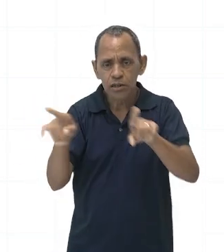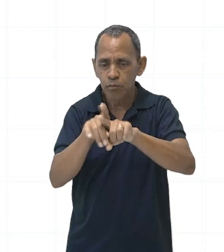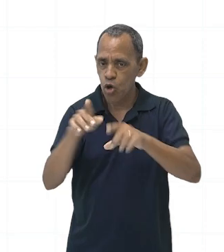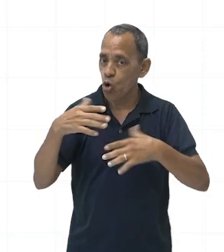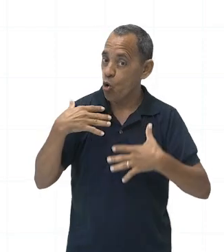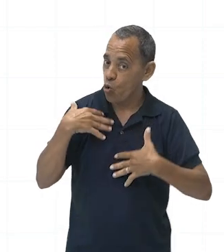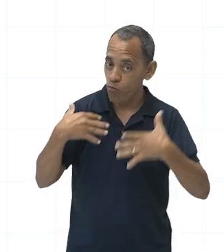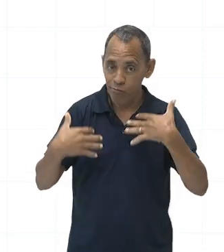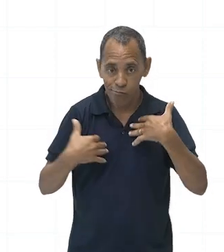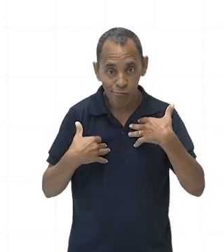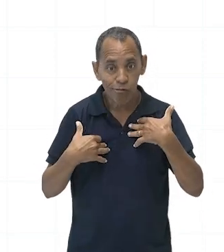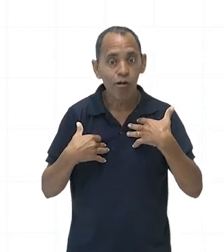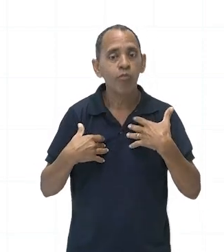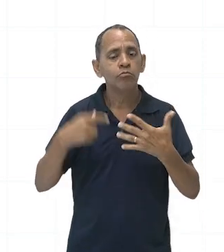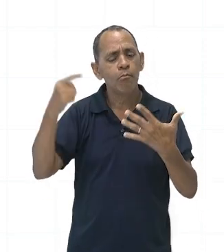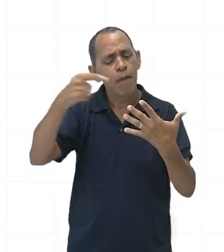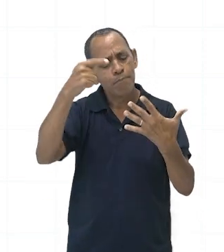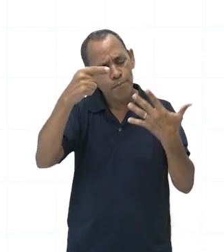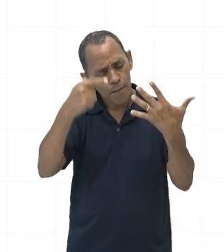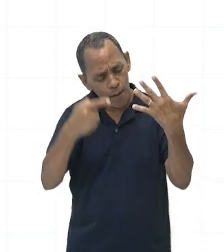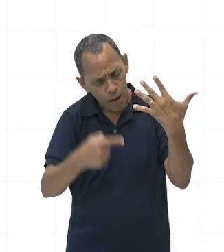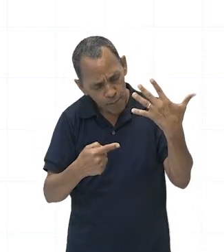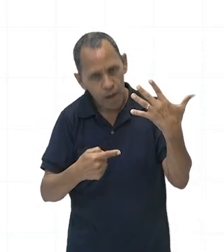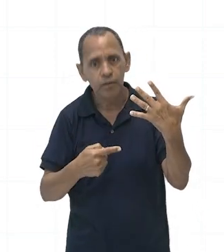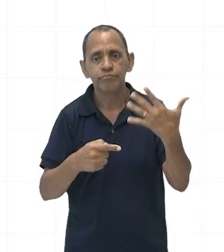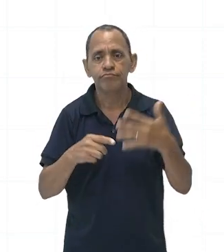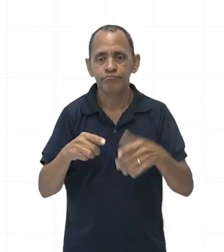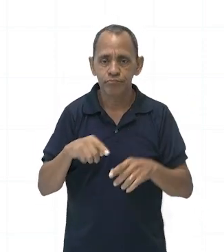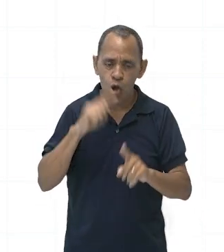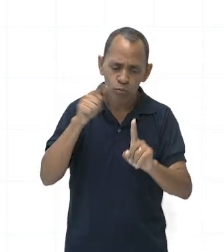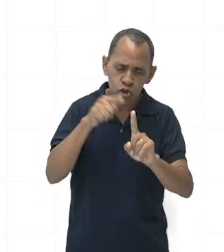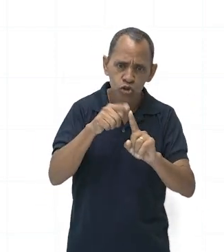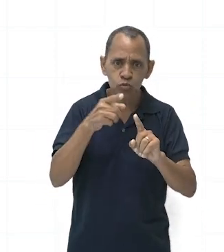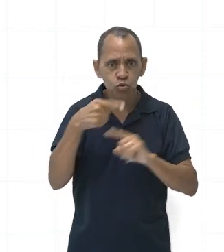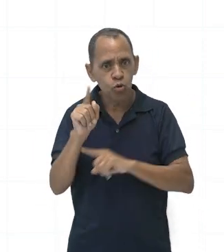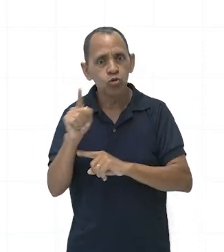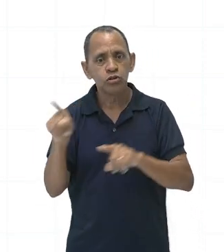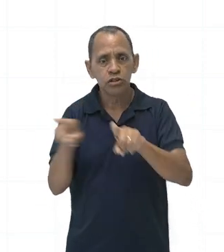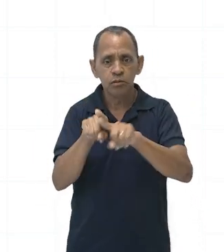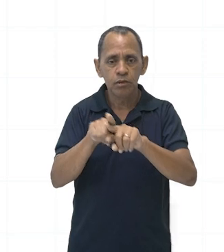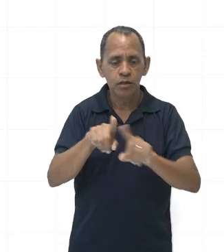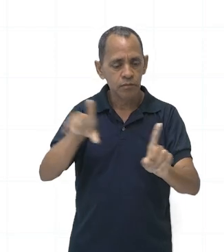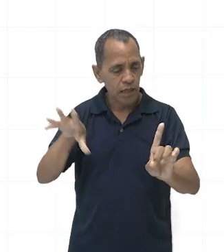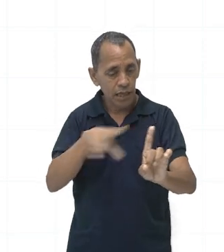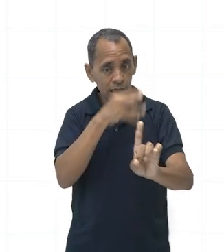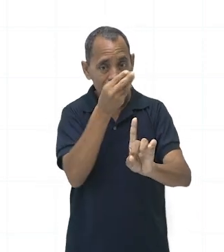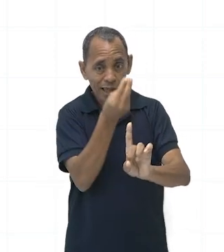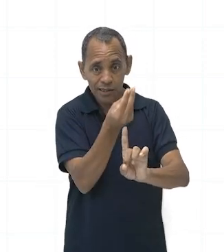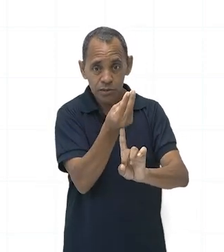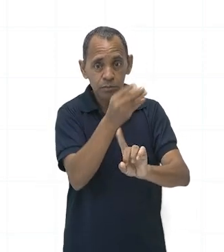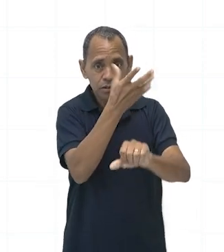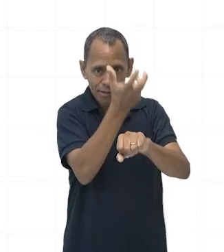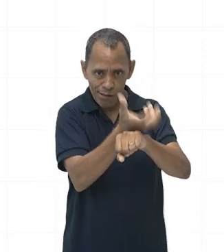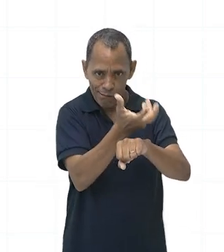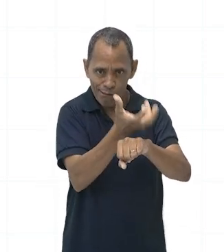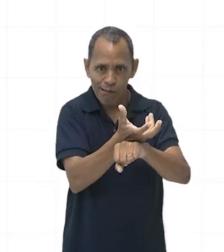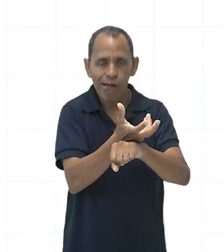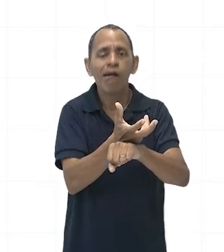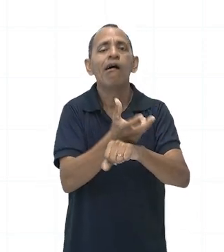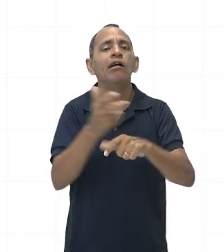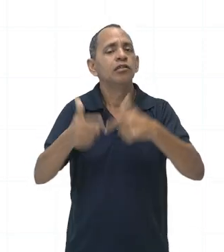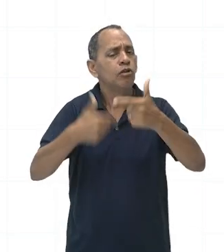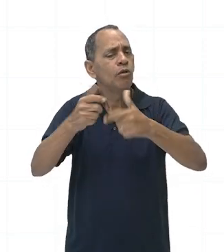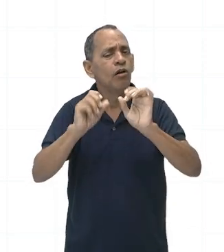corpo, dentre outras finalidades. Já na disciplina de artes, lá eles vão trabalhar a questão da